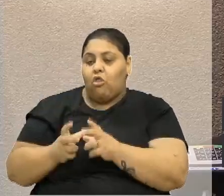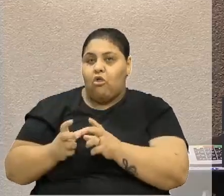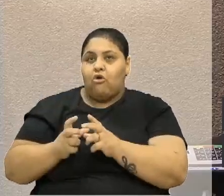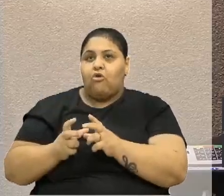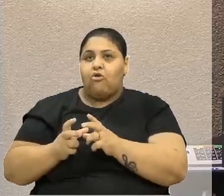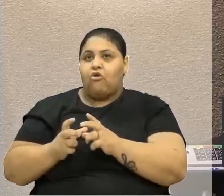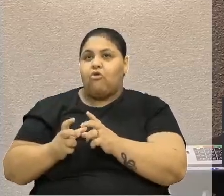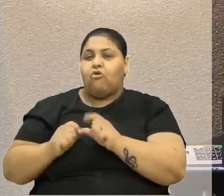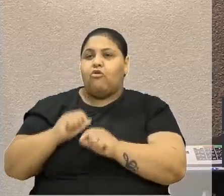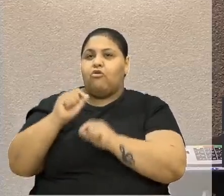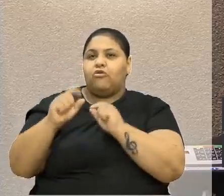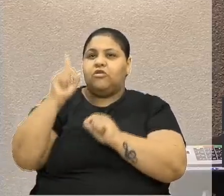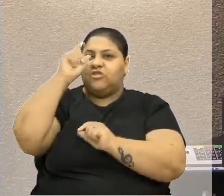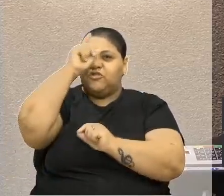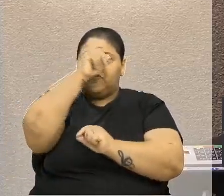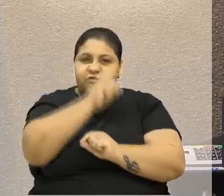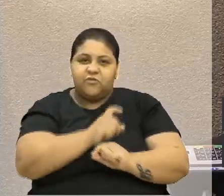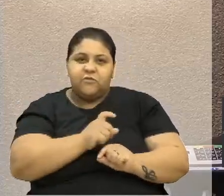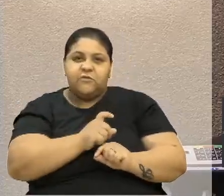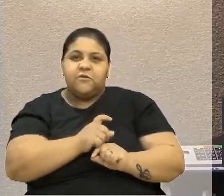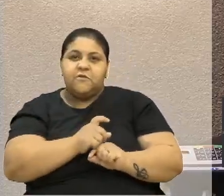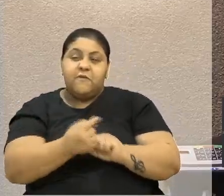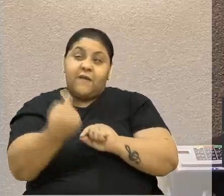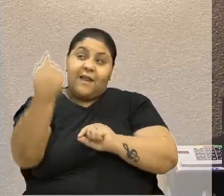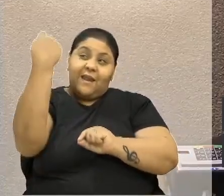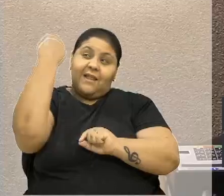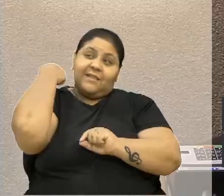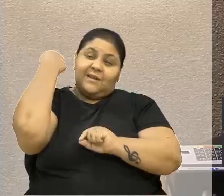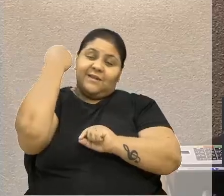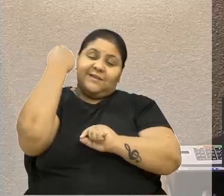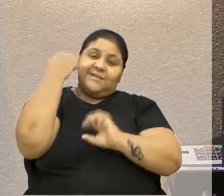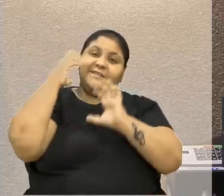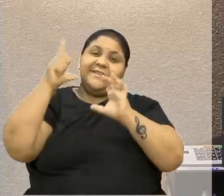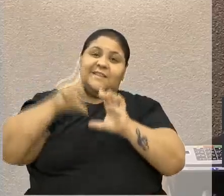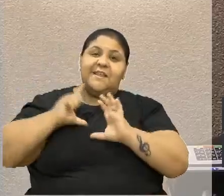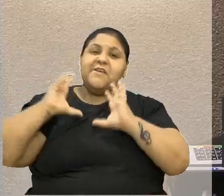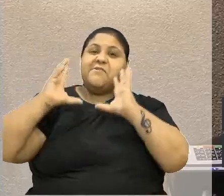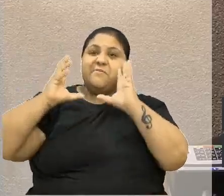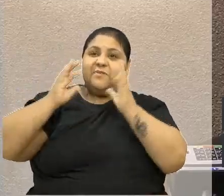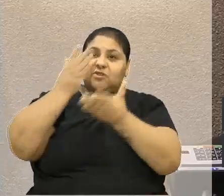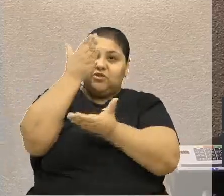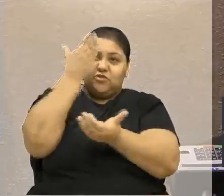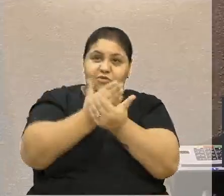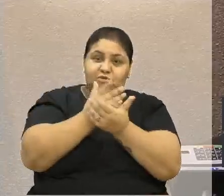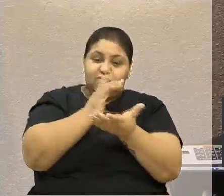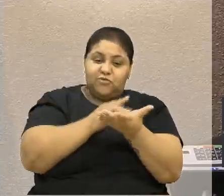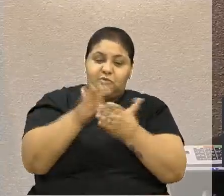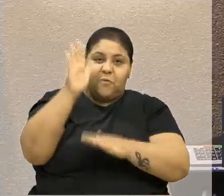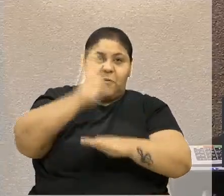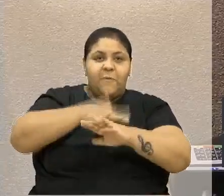analógica da prefeitura vai ficar no passado e nós teremos, sim, todos os processos digitais mais